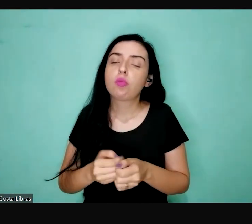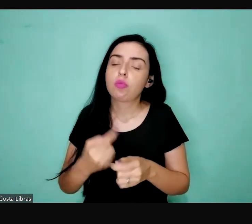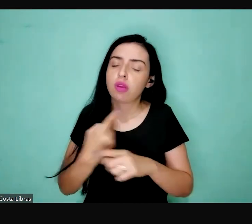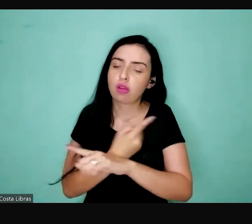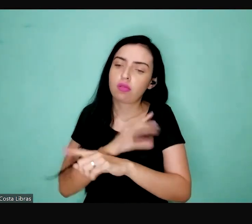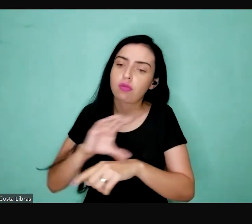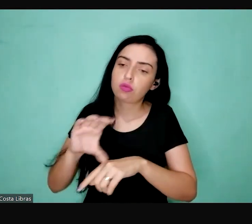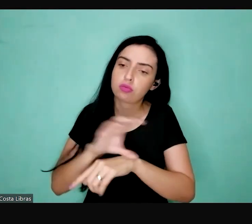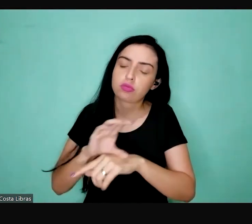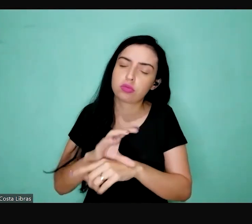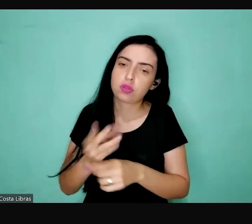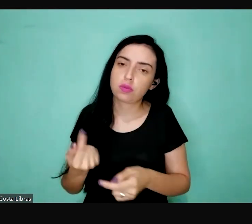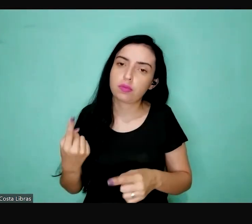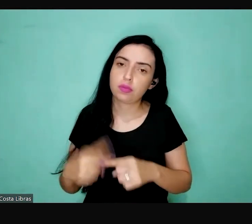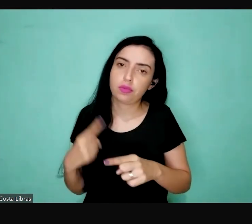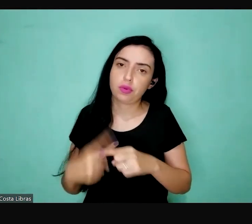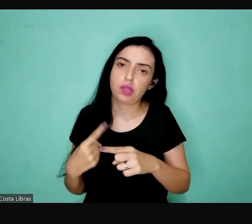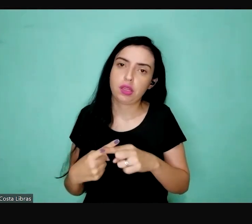porque